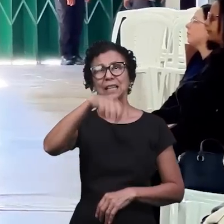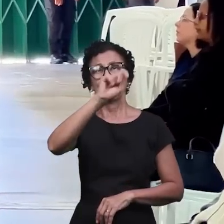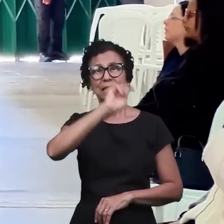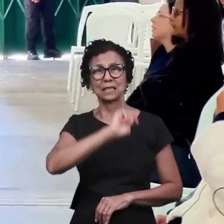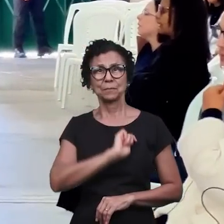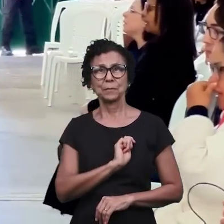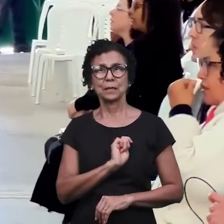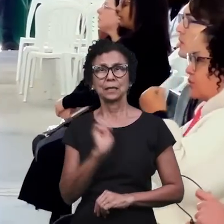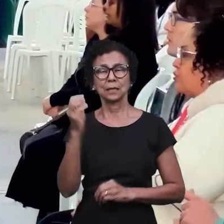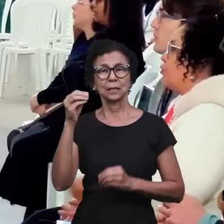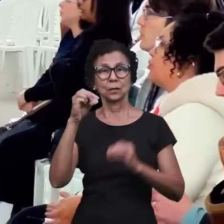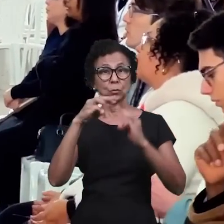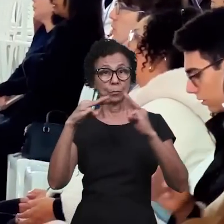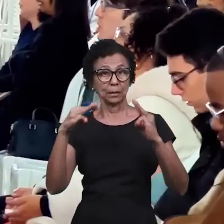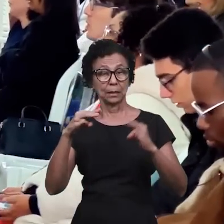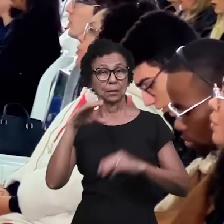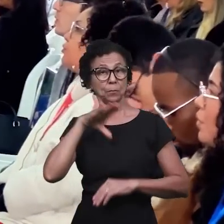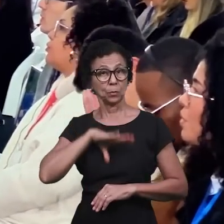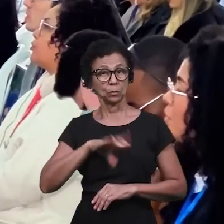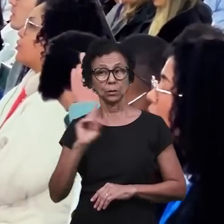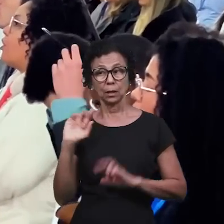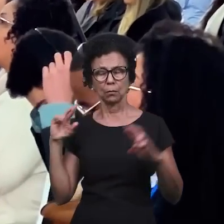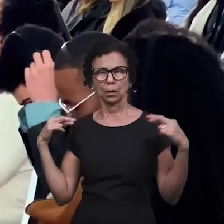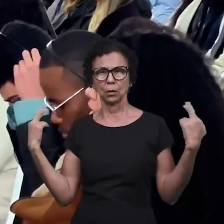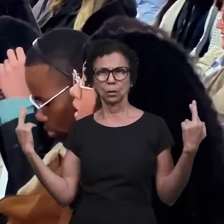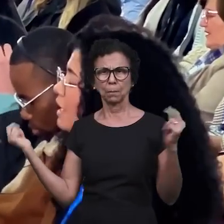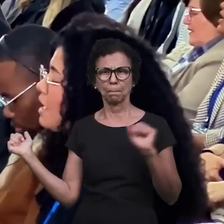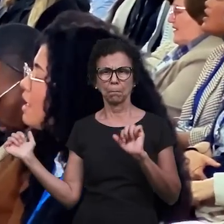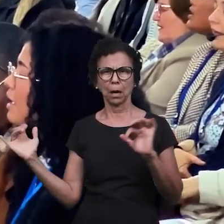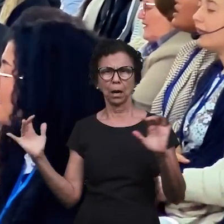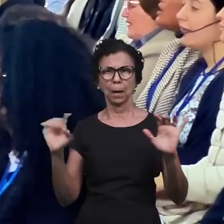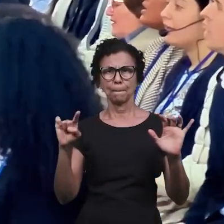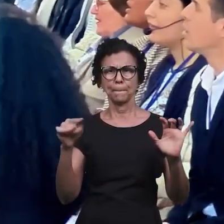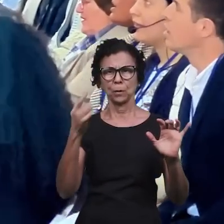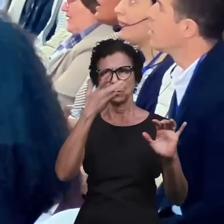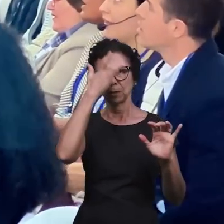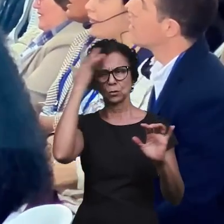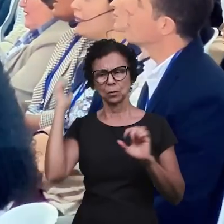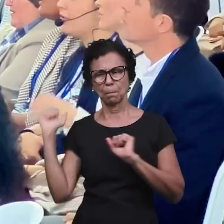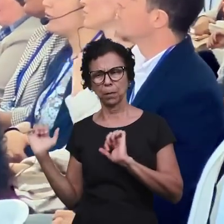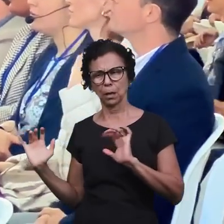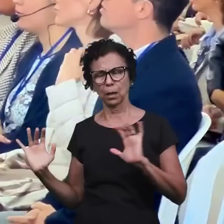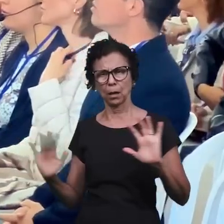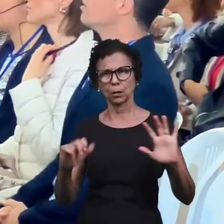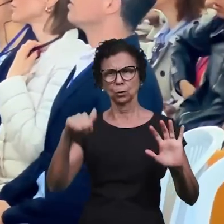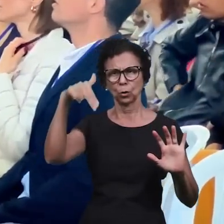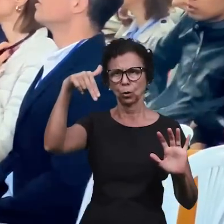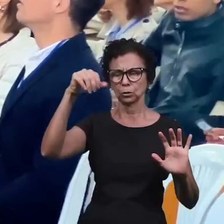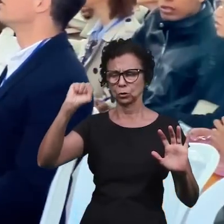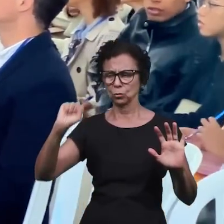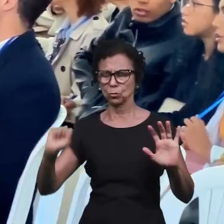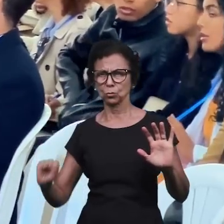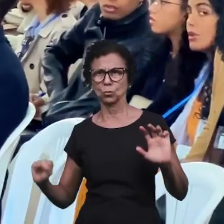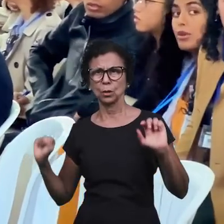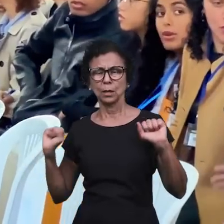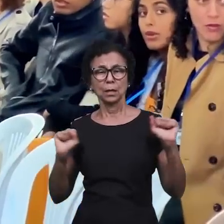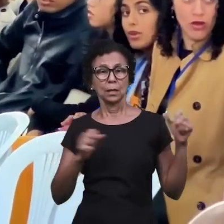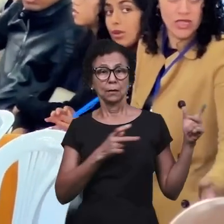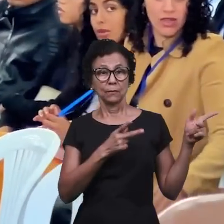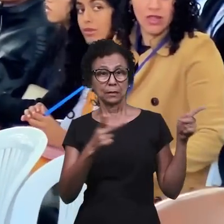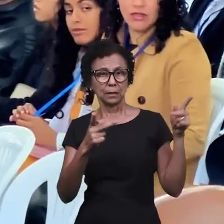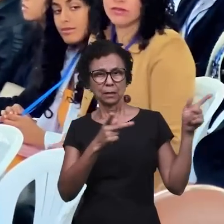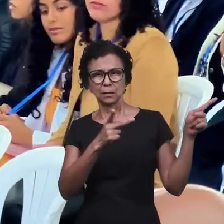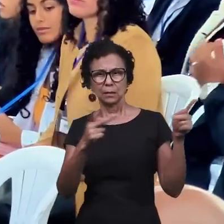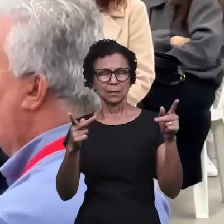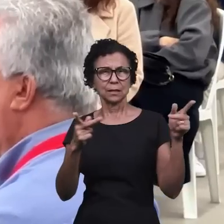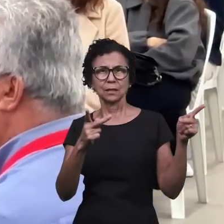no Manaim de Portugal. No sábado, um grupo de mais de 1.000 pessoas das regiões norte e sul do país, além de visitantes e